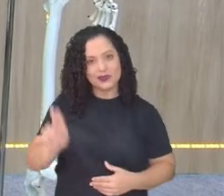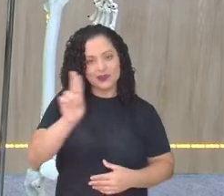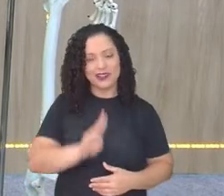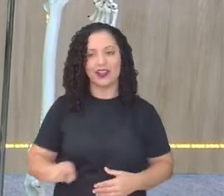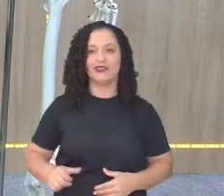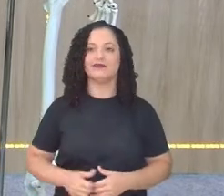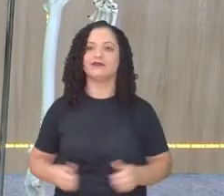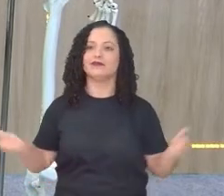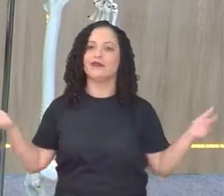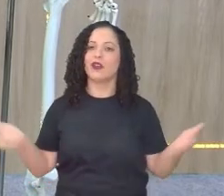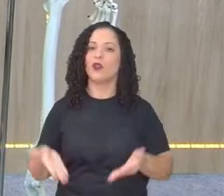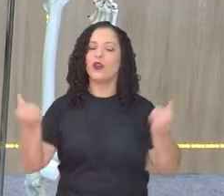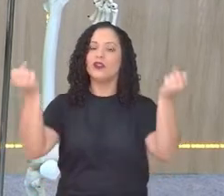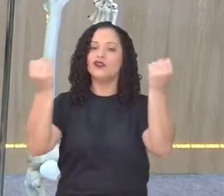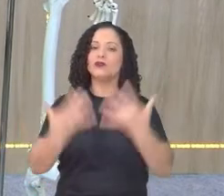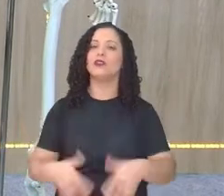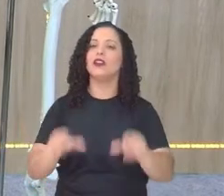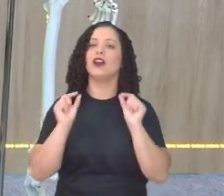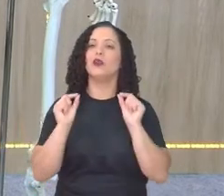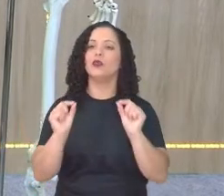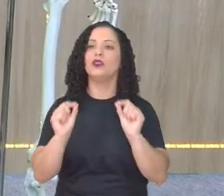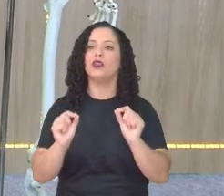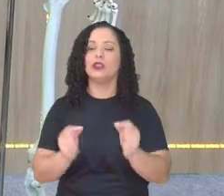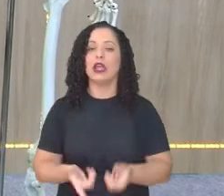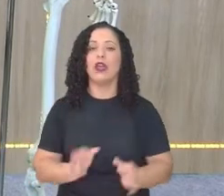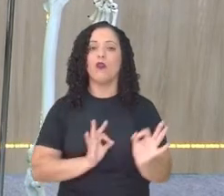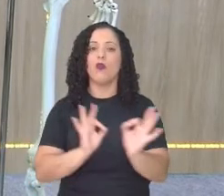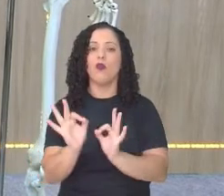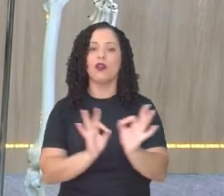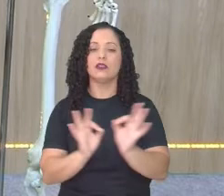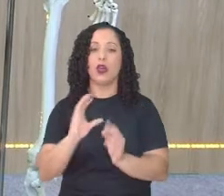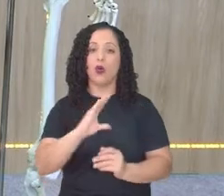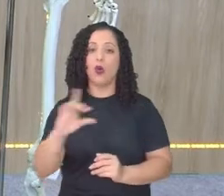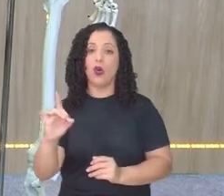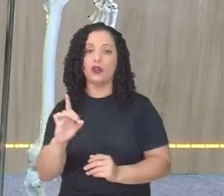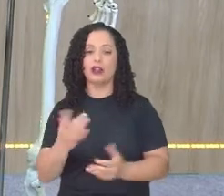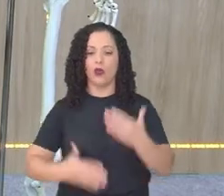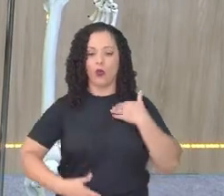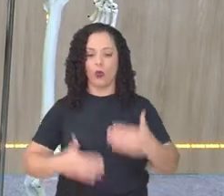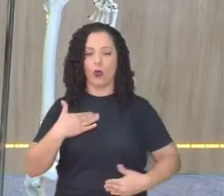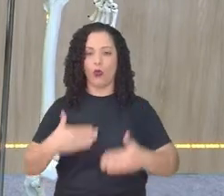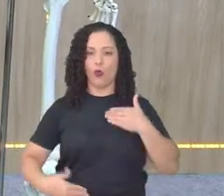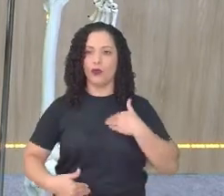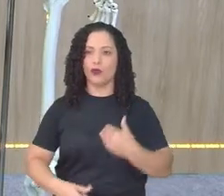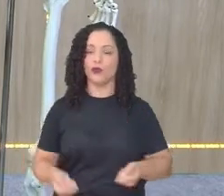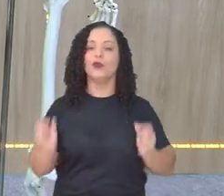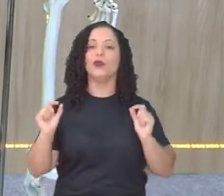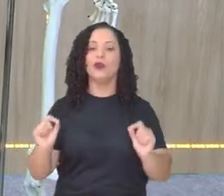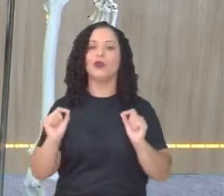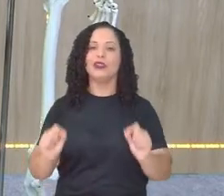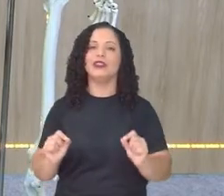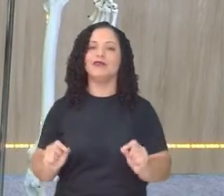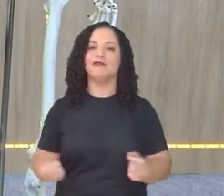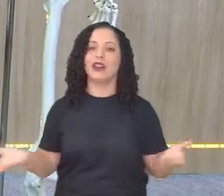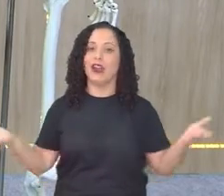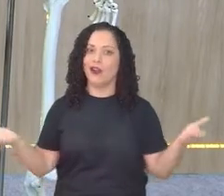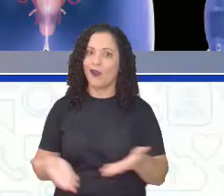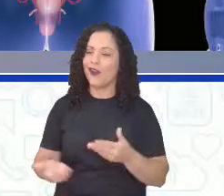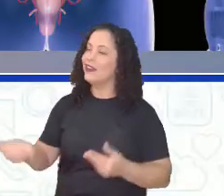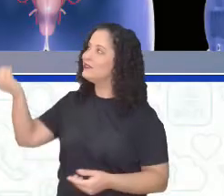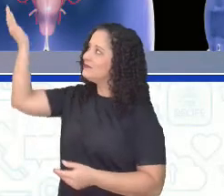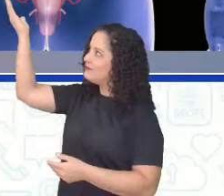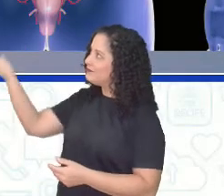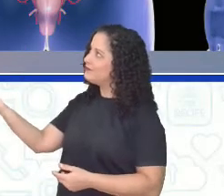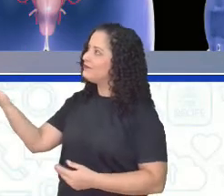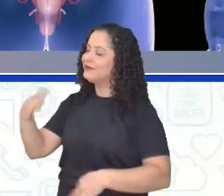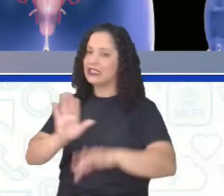agora coordenar o nosso corpo. E para coordenar o nosso corpo, eu vou convidar vocês para ler comigo esse textinho